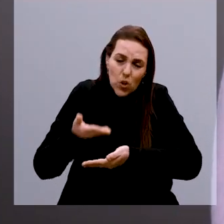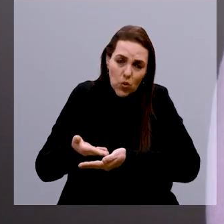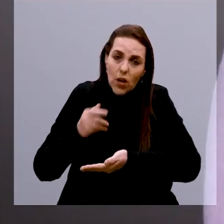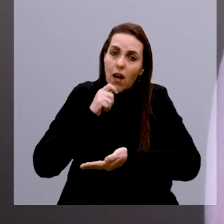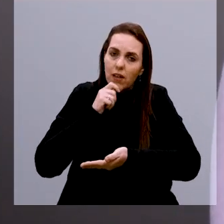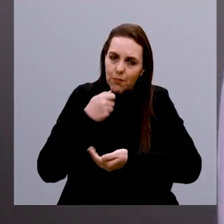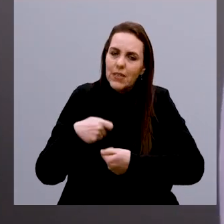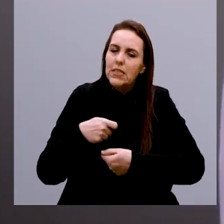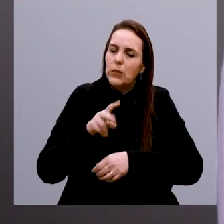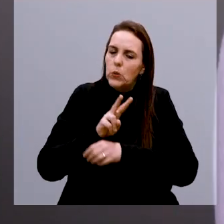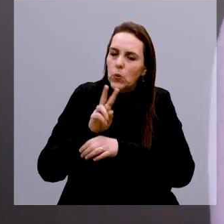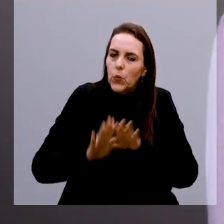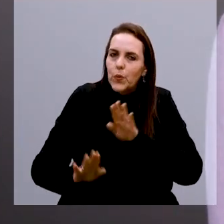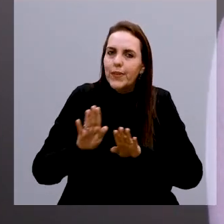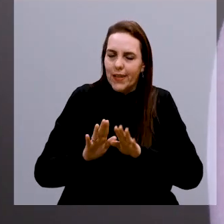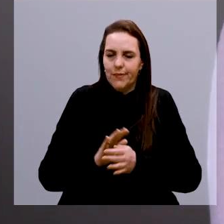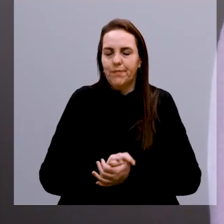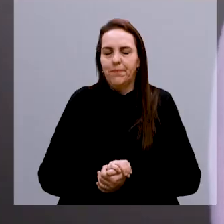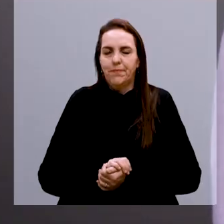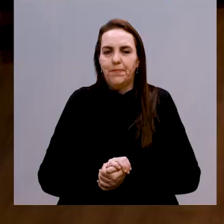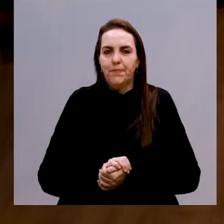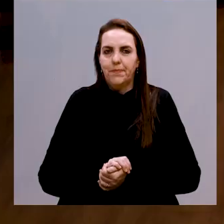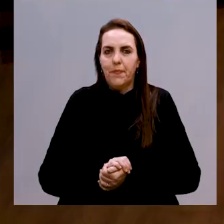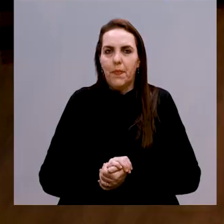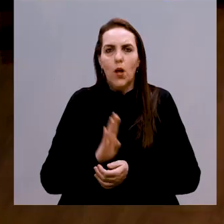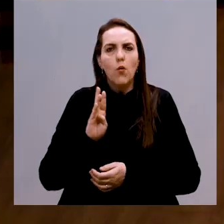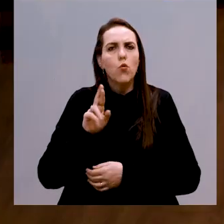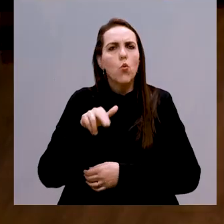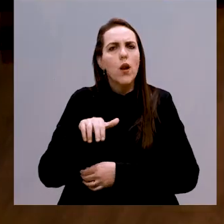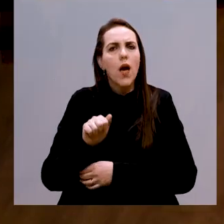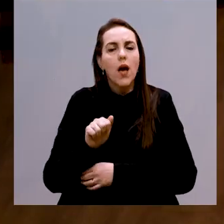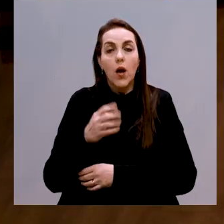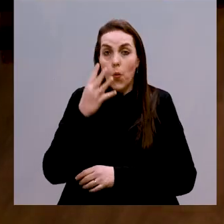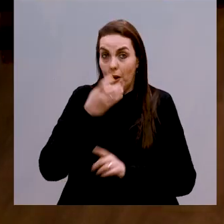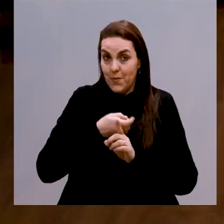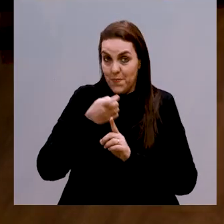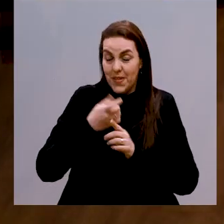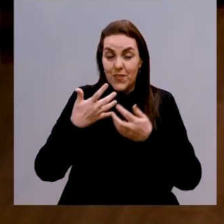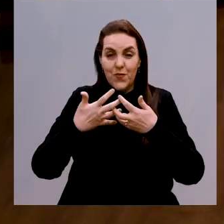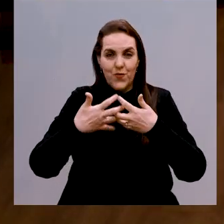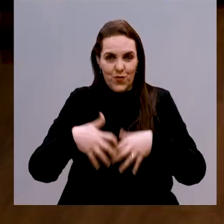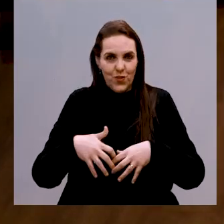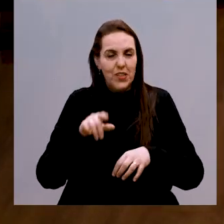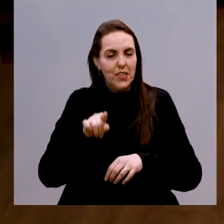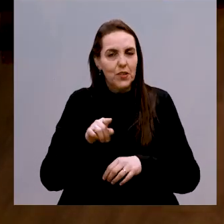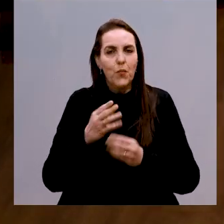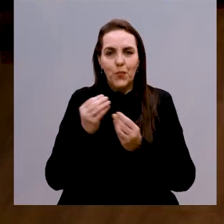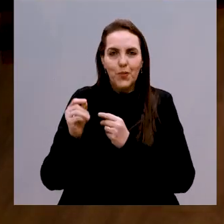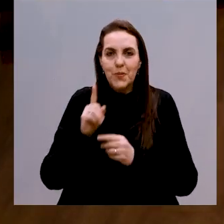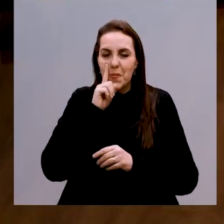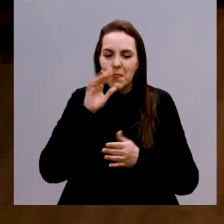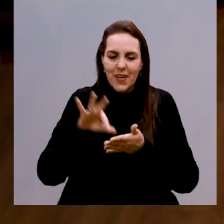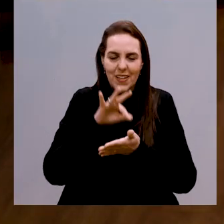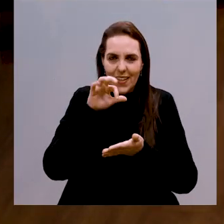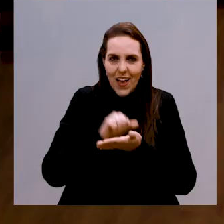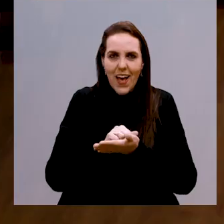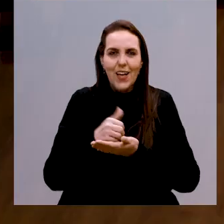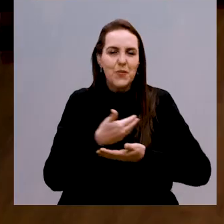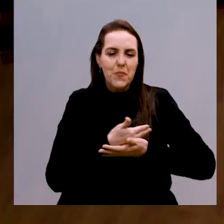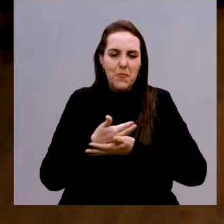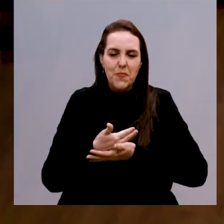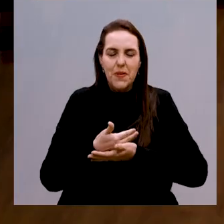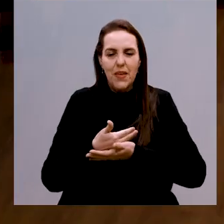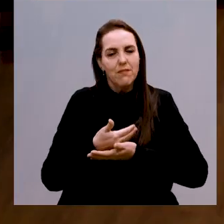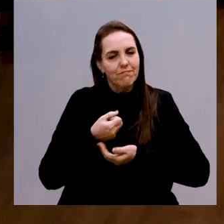né? E que precisa ter todo esse cuidado, sim. Bruna, então 4 meses de funcionamento, né? Muitas mães cadastradas,